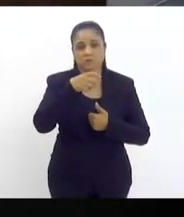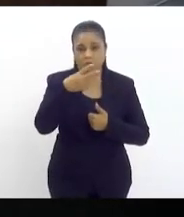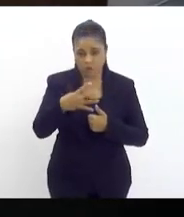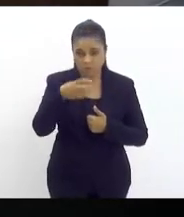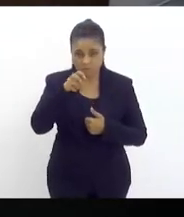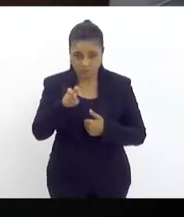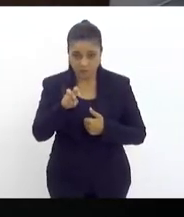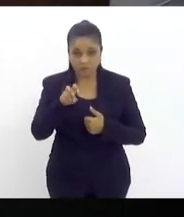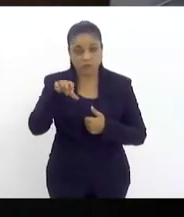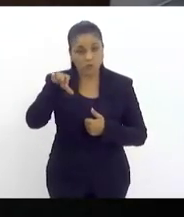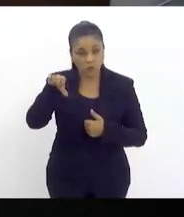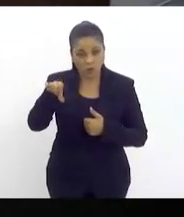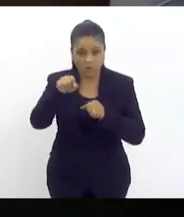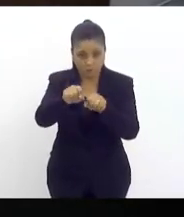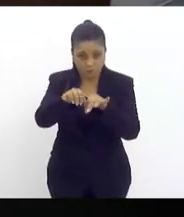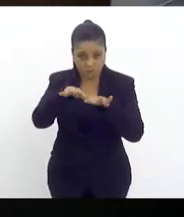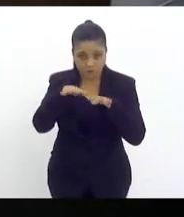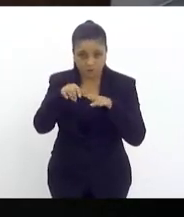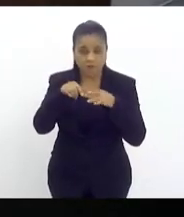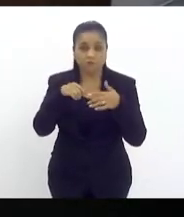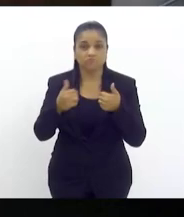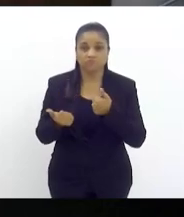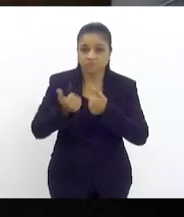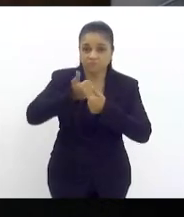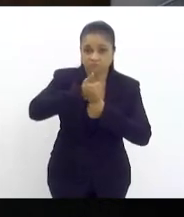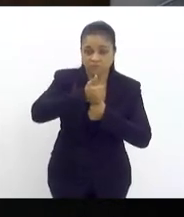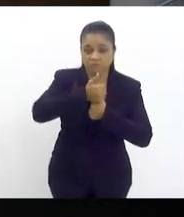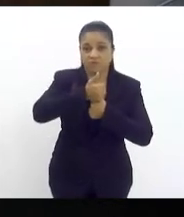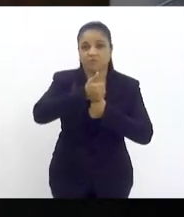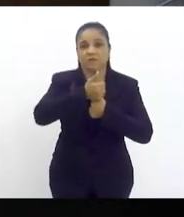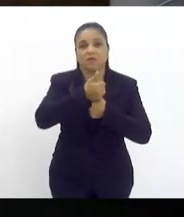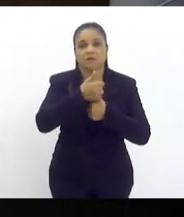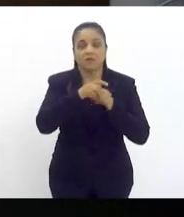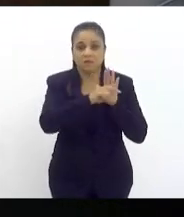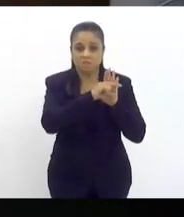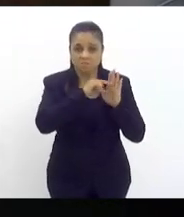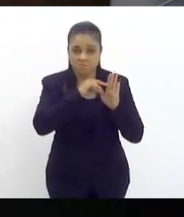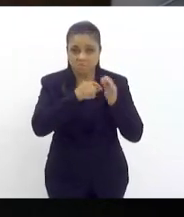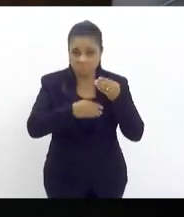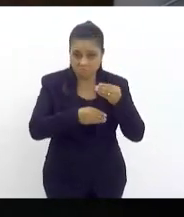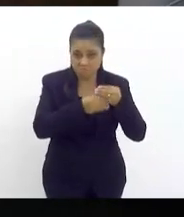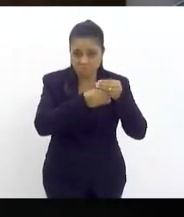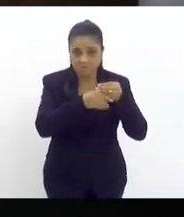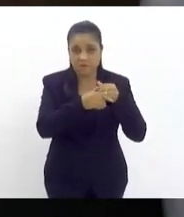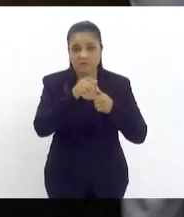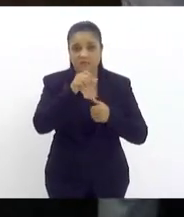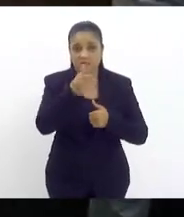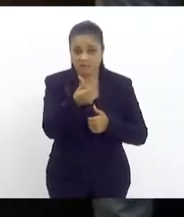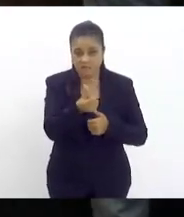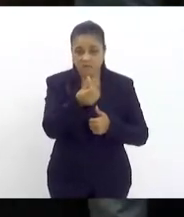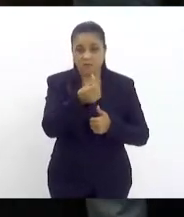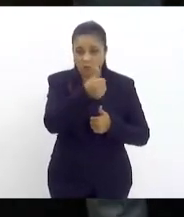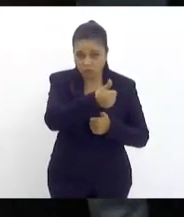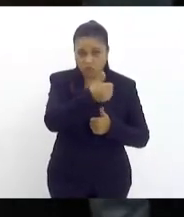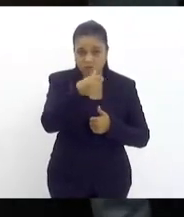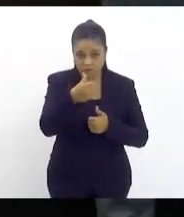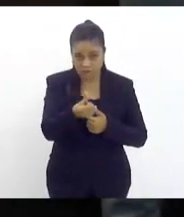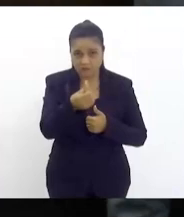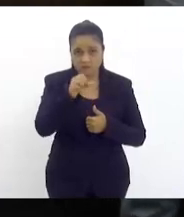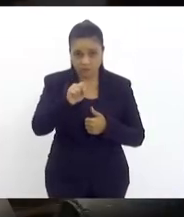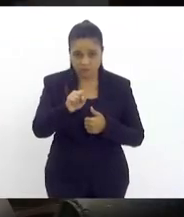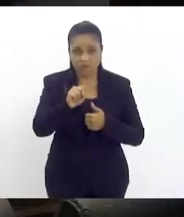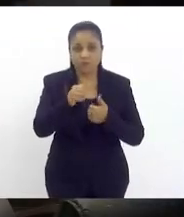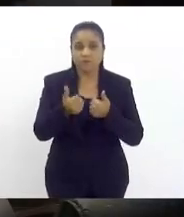e 9 de plenário, favorável com subemenda aglutinativa às emendas número 1, 6 e 8, concluindo por substitutivo.